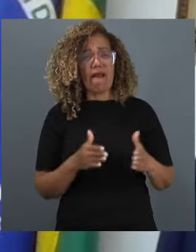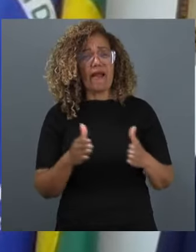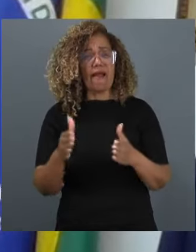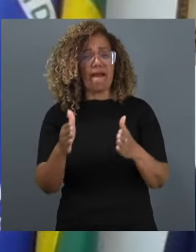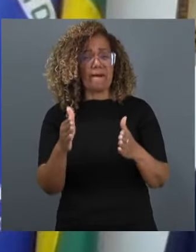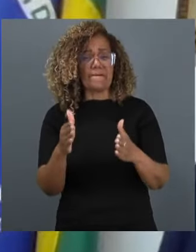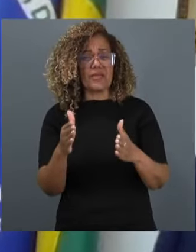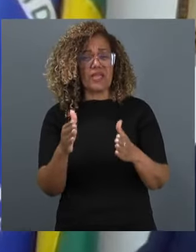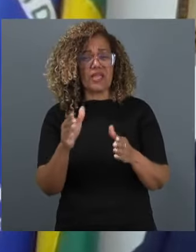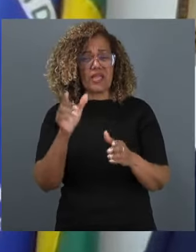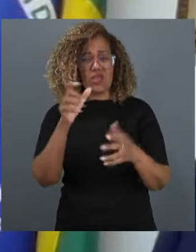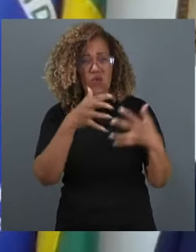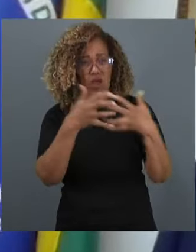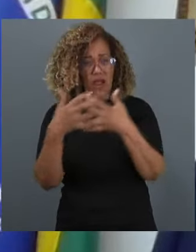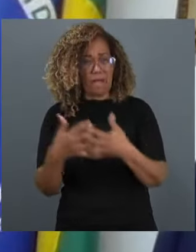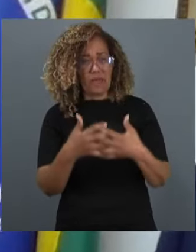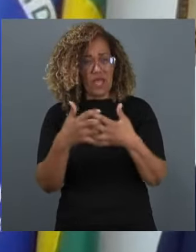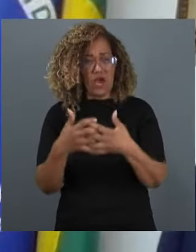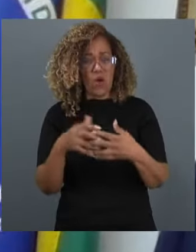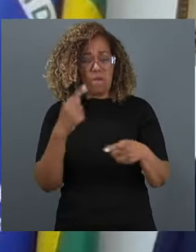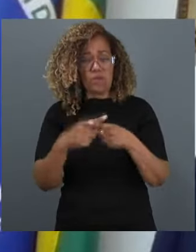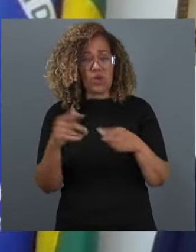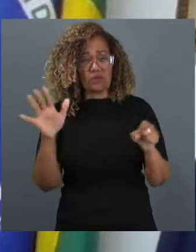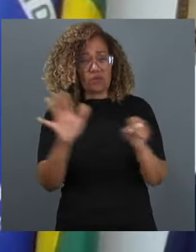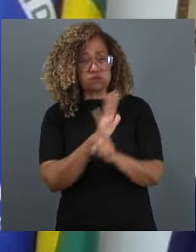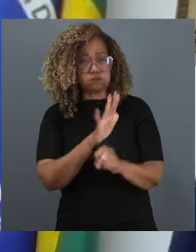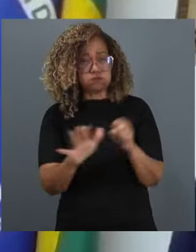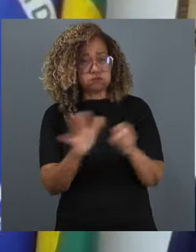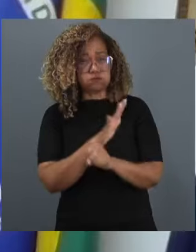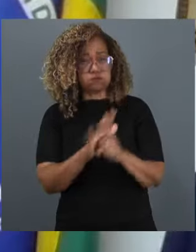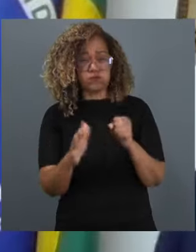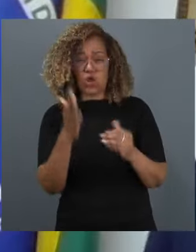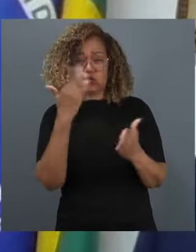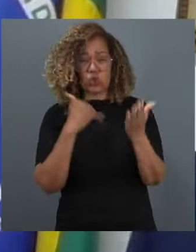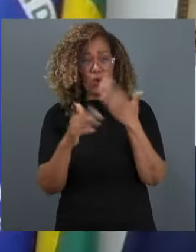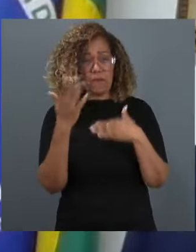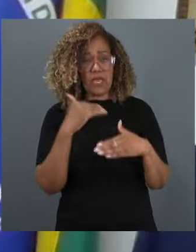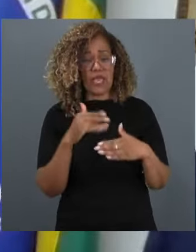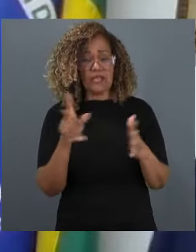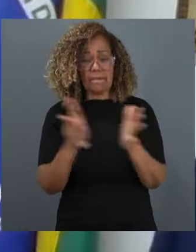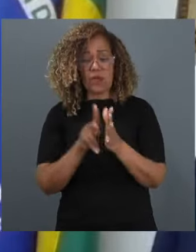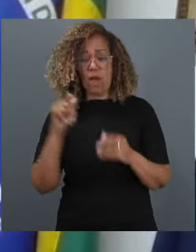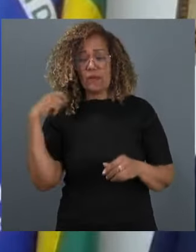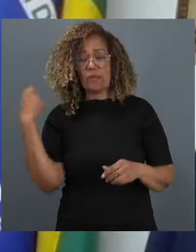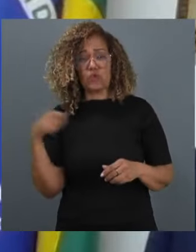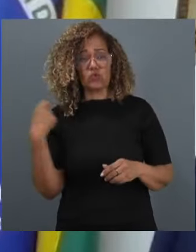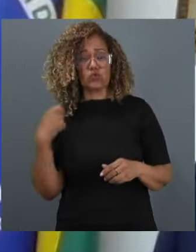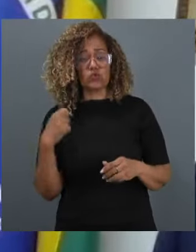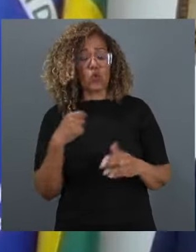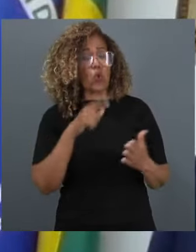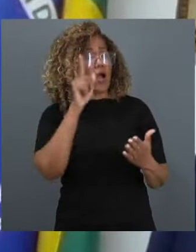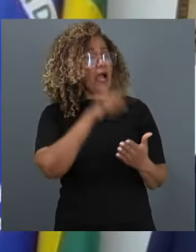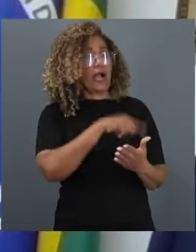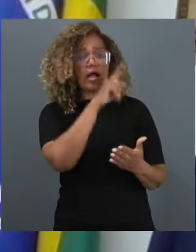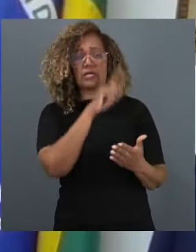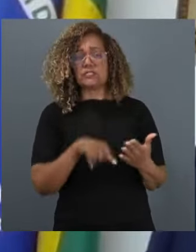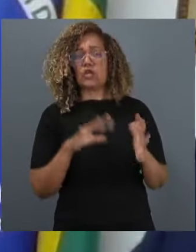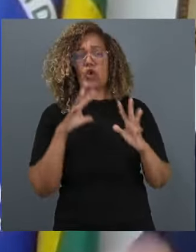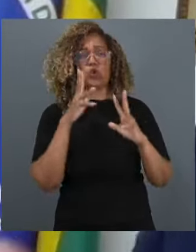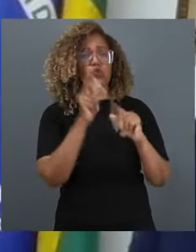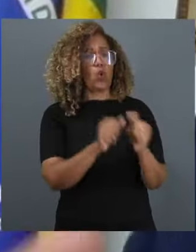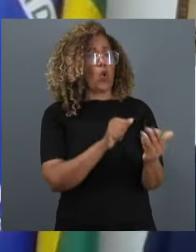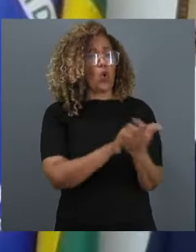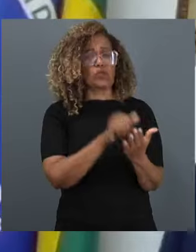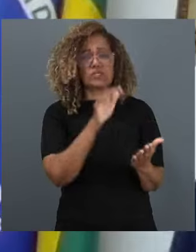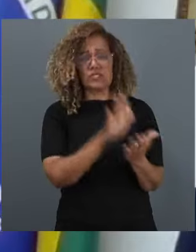desses ônibus, desses caminhões cheios de ajuda para o Rio Grande do Sul e anulando todas as multas. Ou